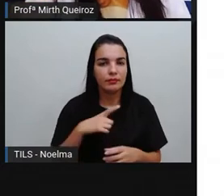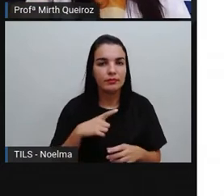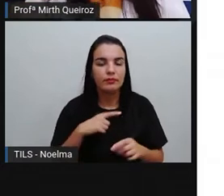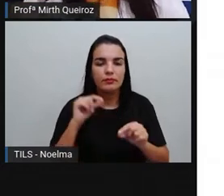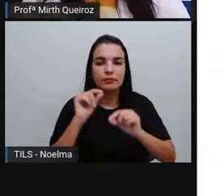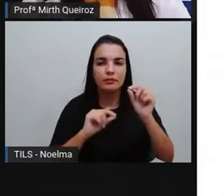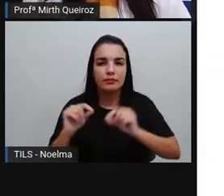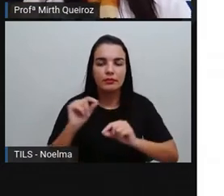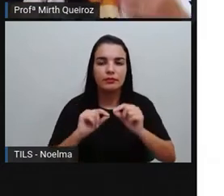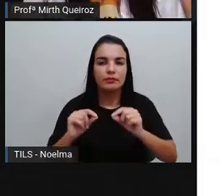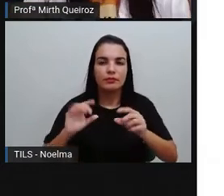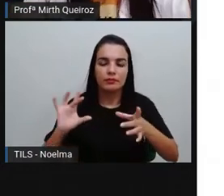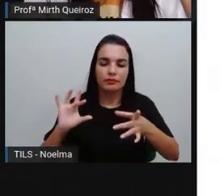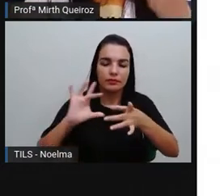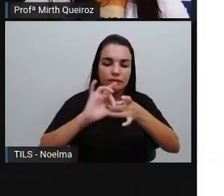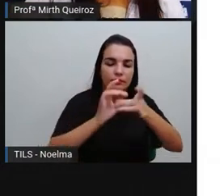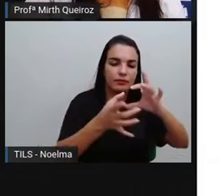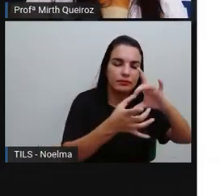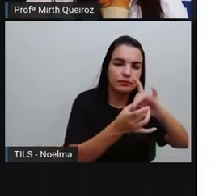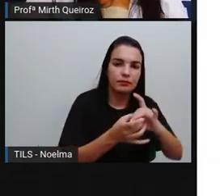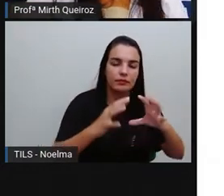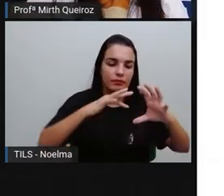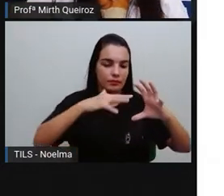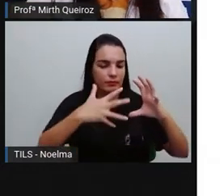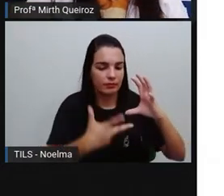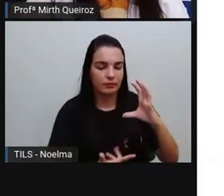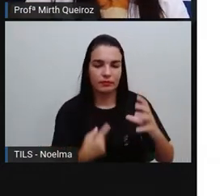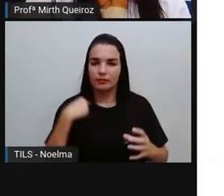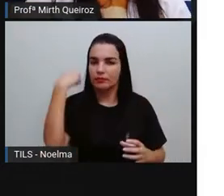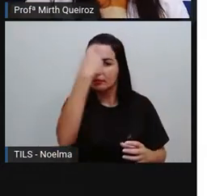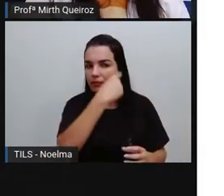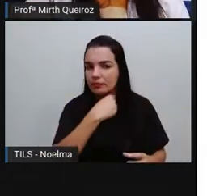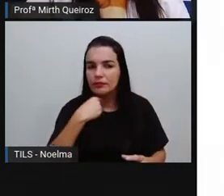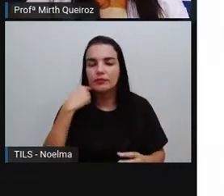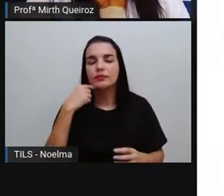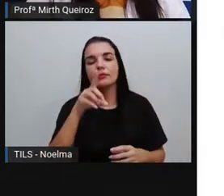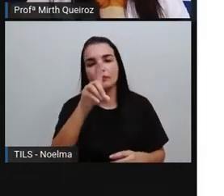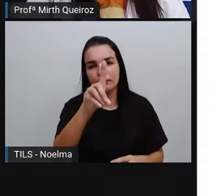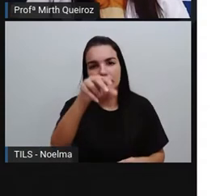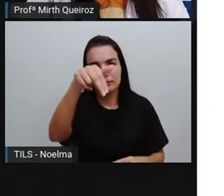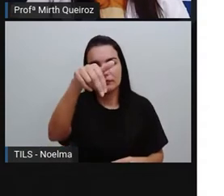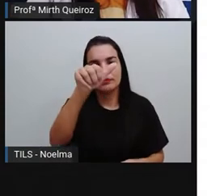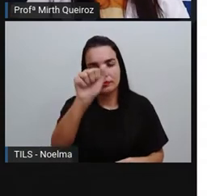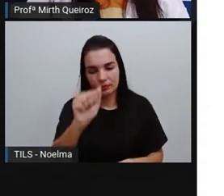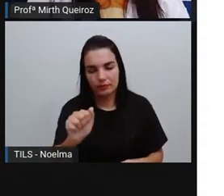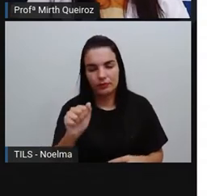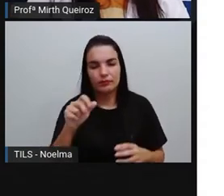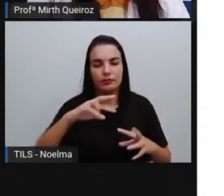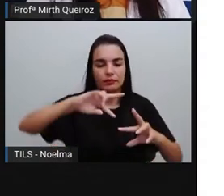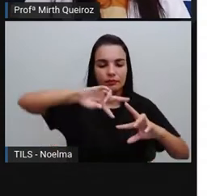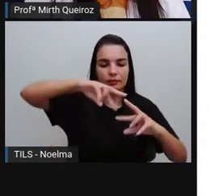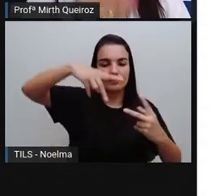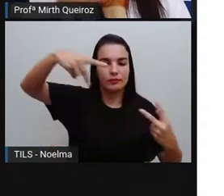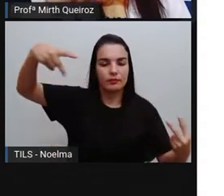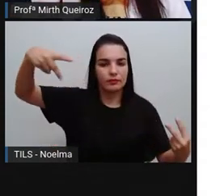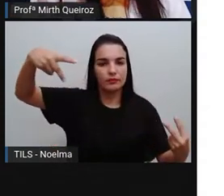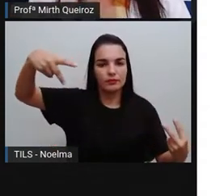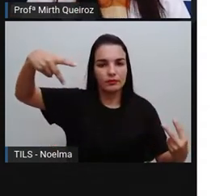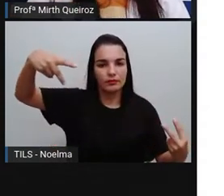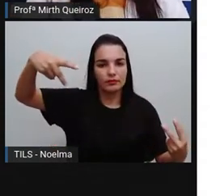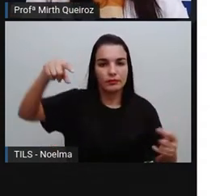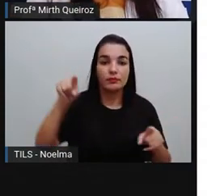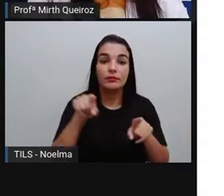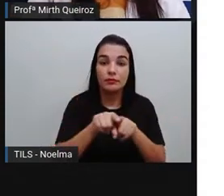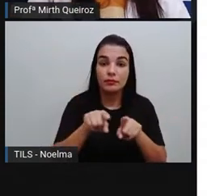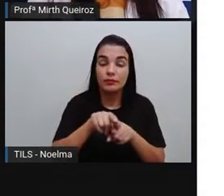tipo sanguíneo, vai estar relacionado com as nossas características físicas, tudo isso aí faz parte da nossa genética. E no